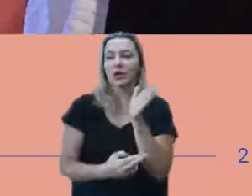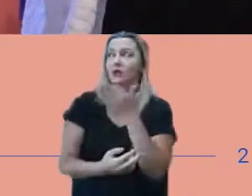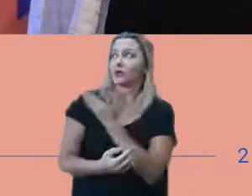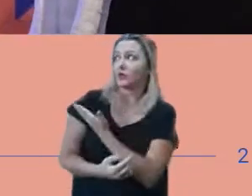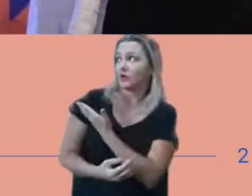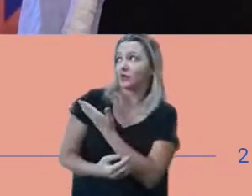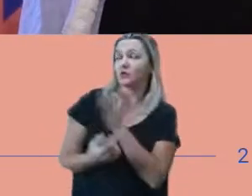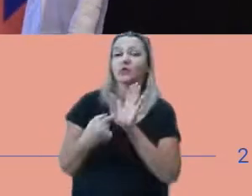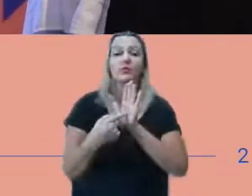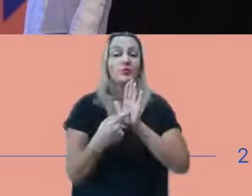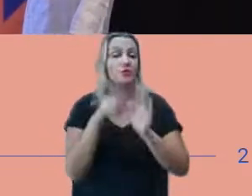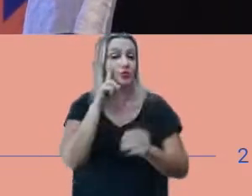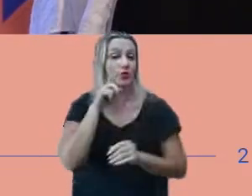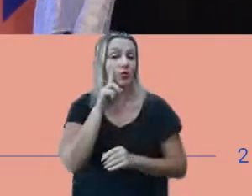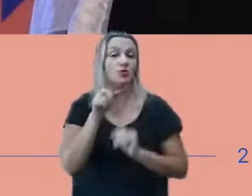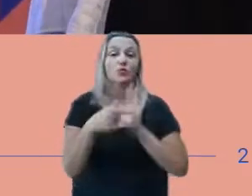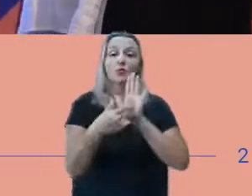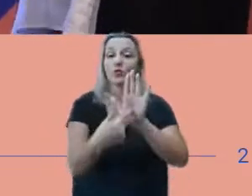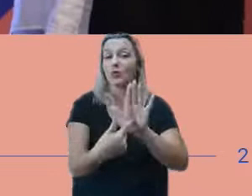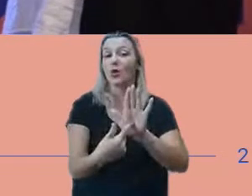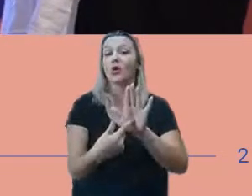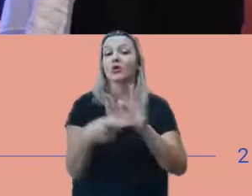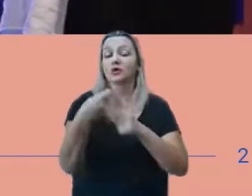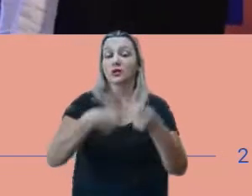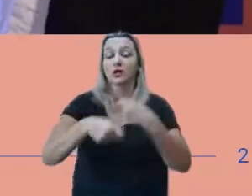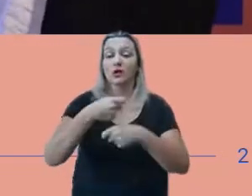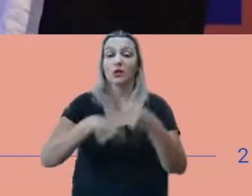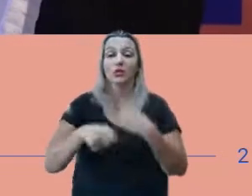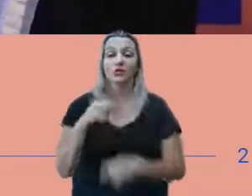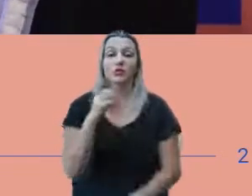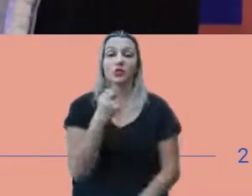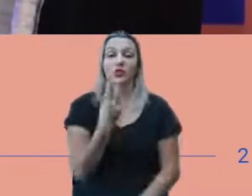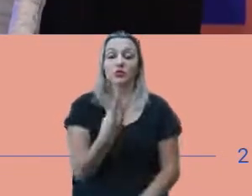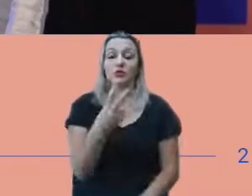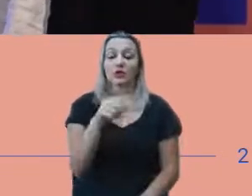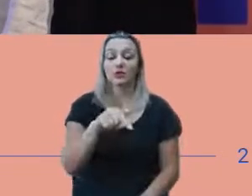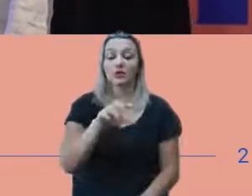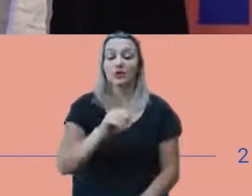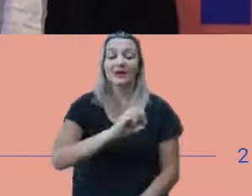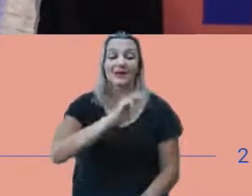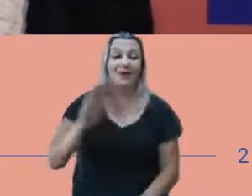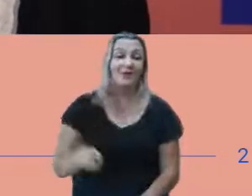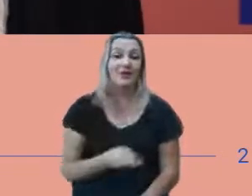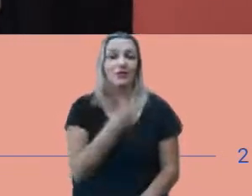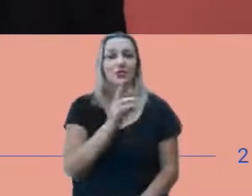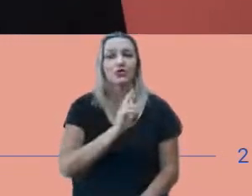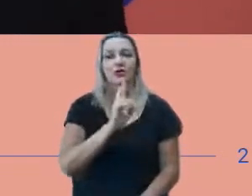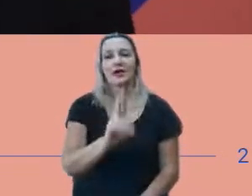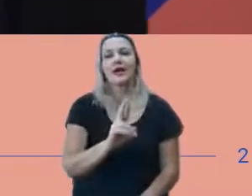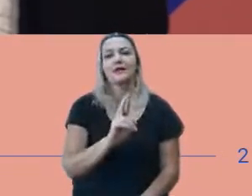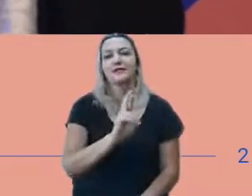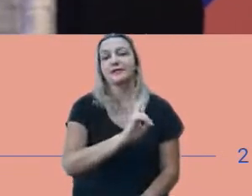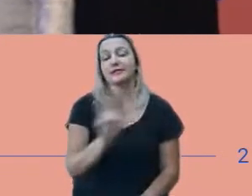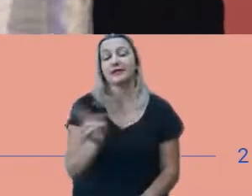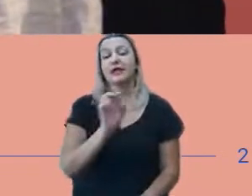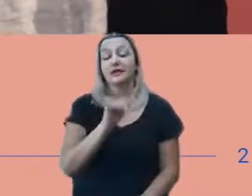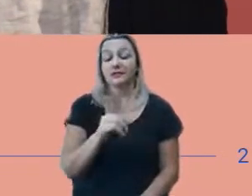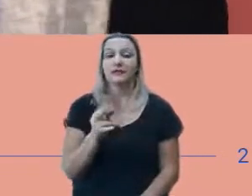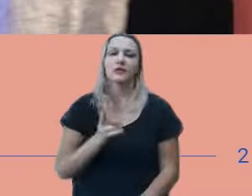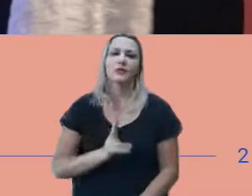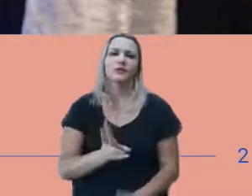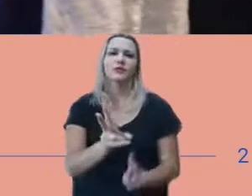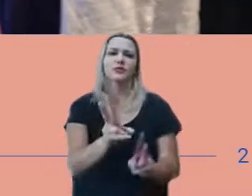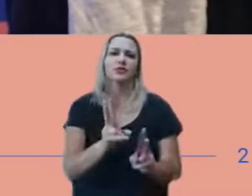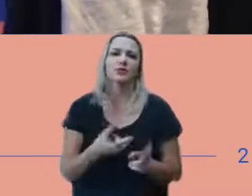mostra os riscos aos negócios de 270 milhões de reais a gente continuar com essa perspectiva de Bis exijo